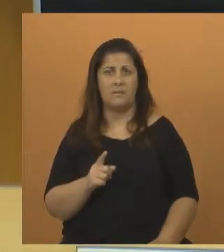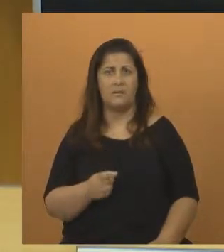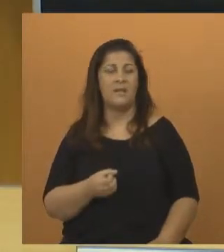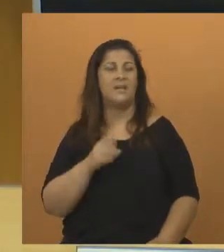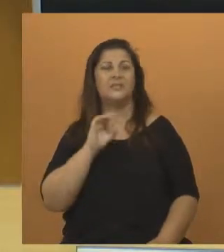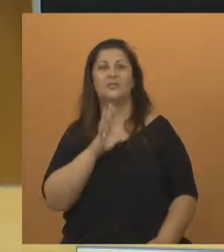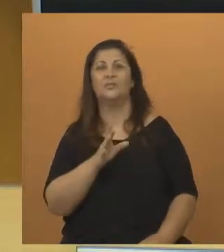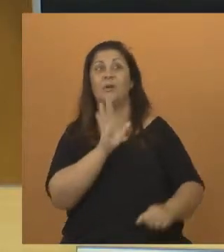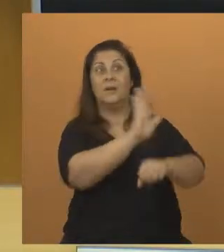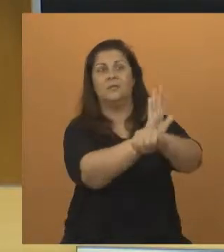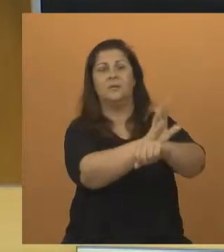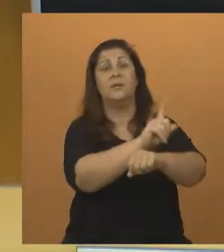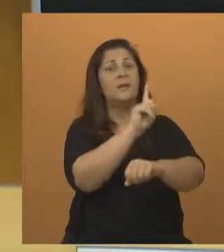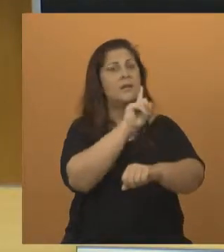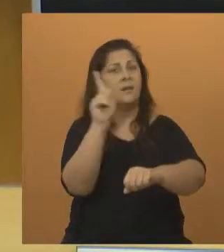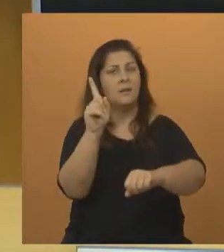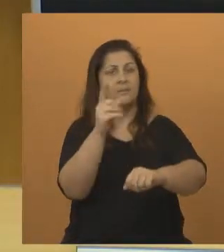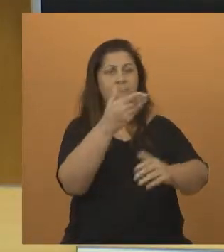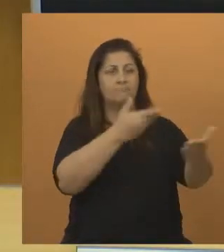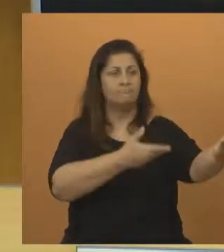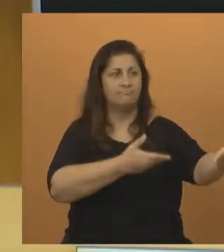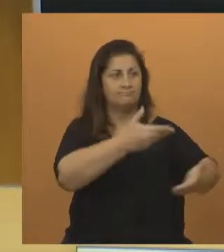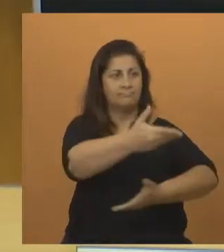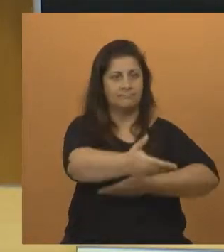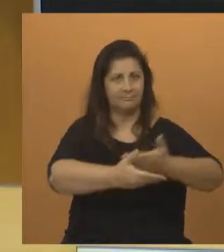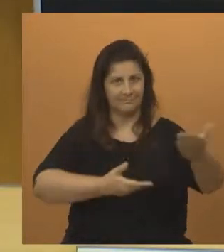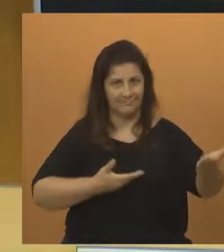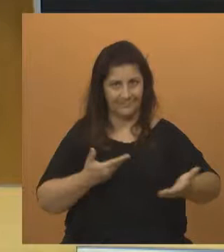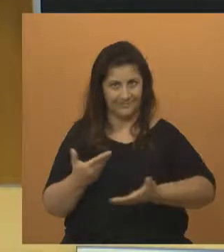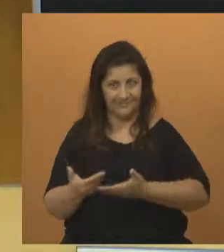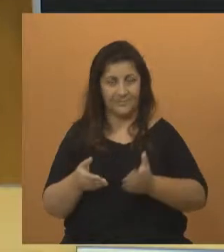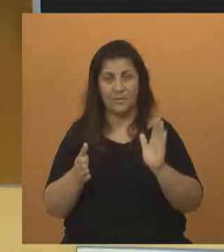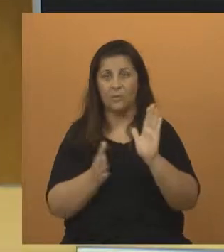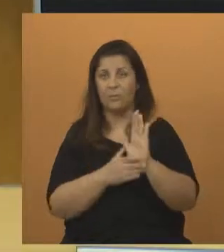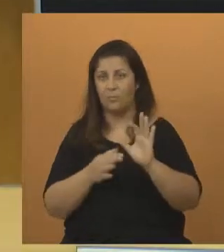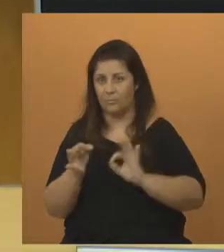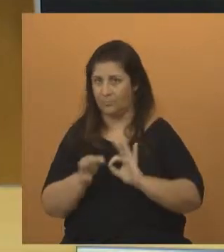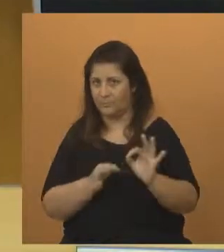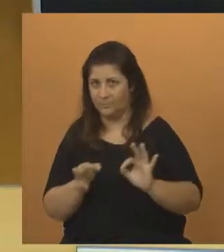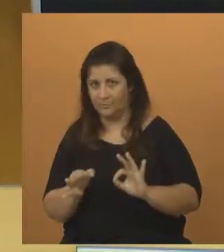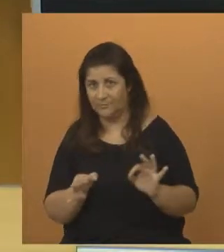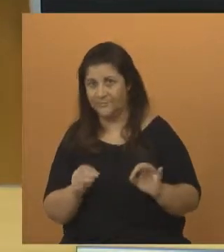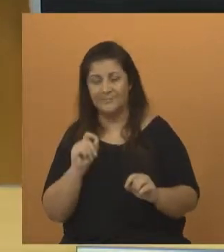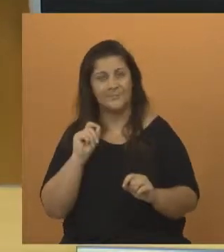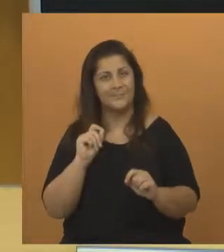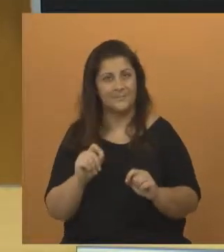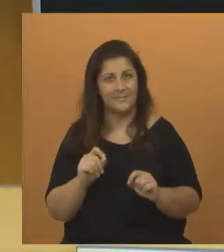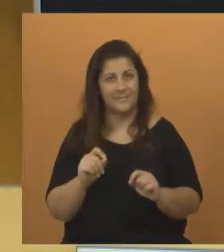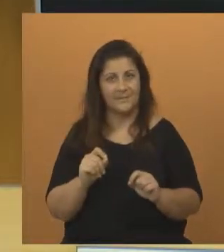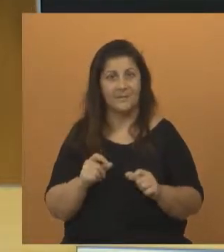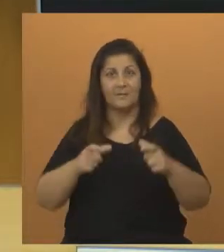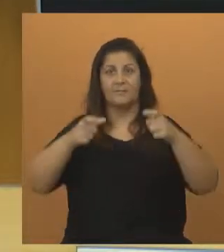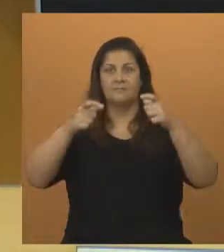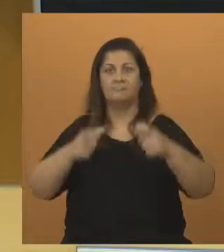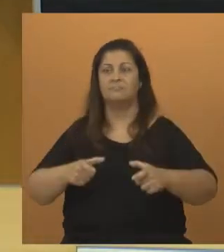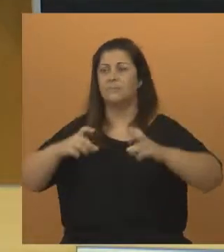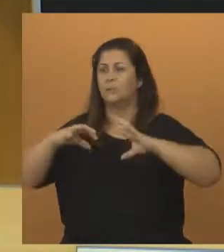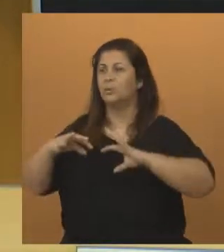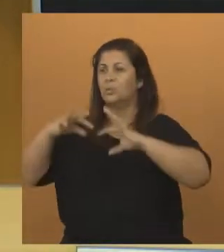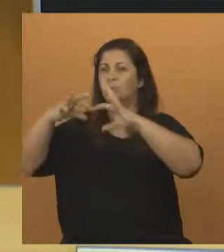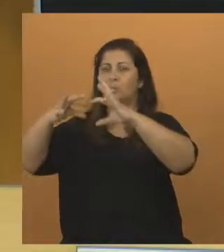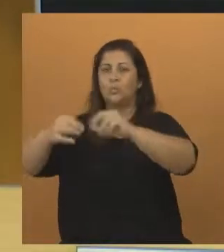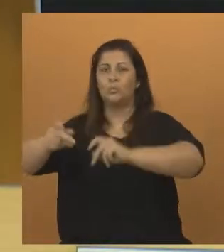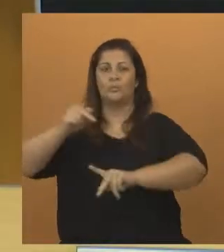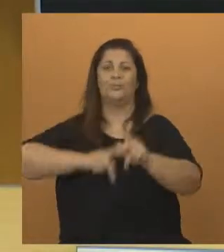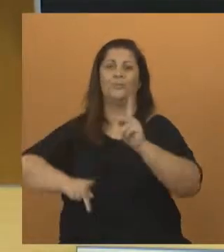um acordo. E o mérito desse projeto é que vai ser um espaço para toda a comunidade,